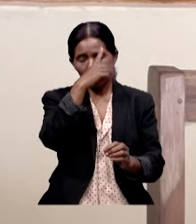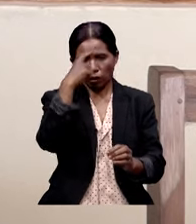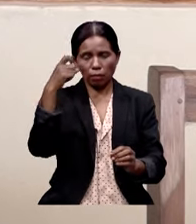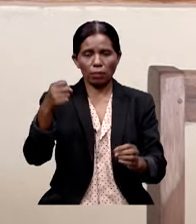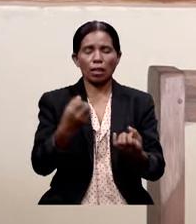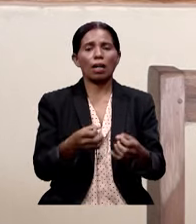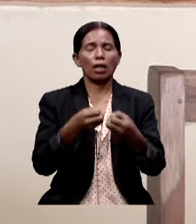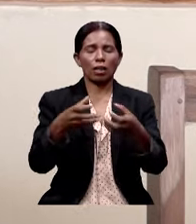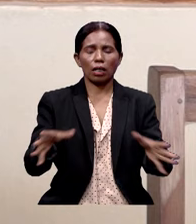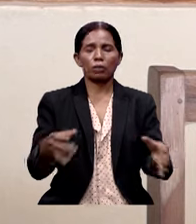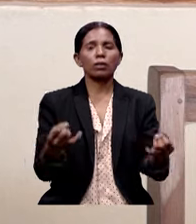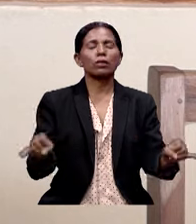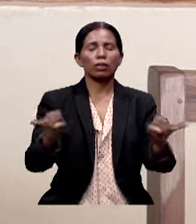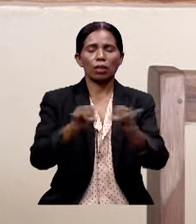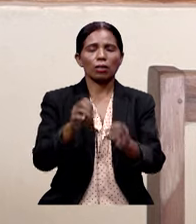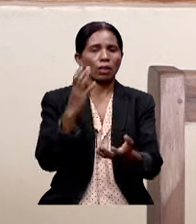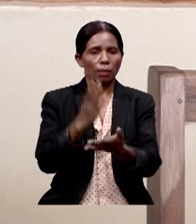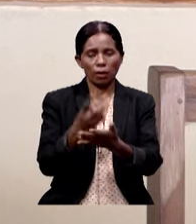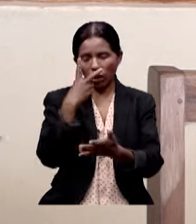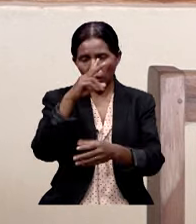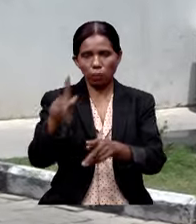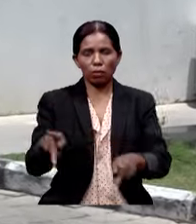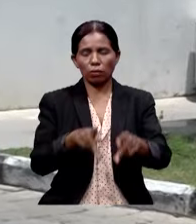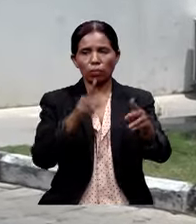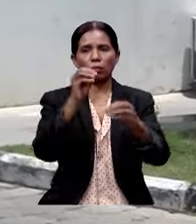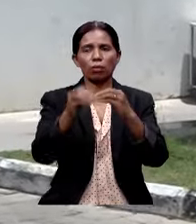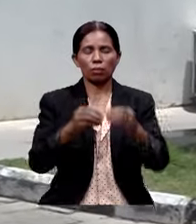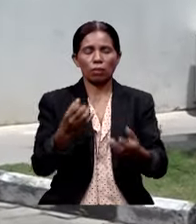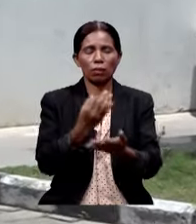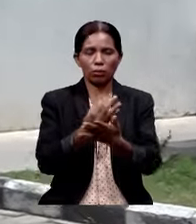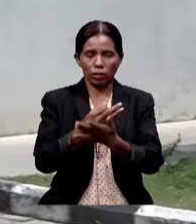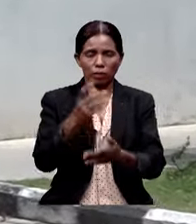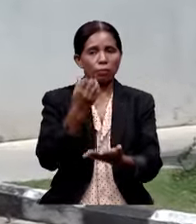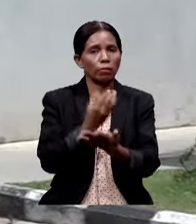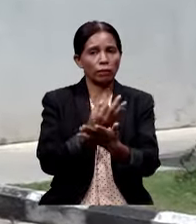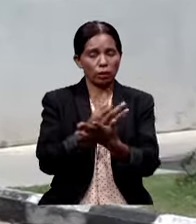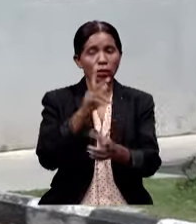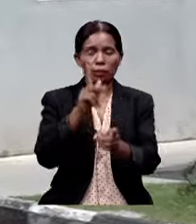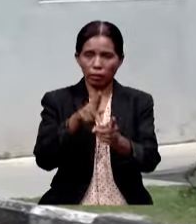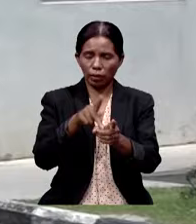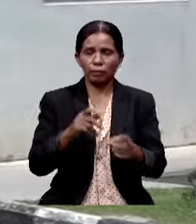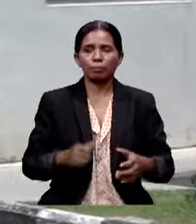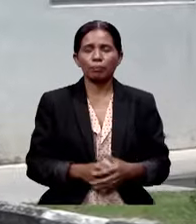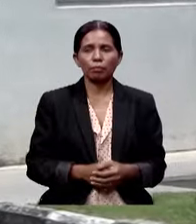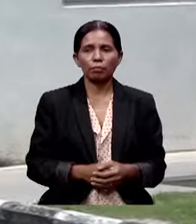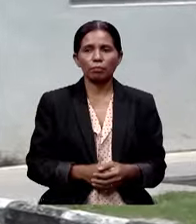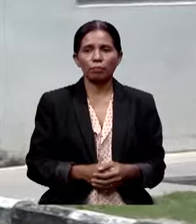instituição autônoma ne se chamate controlo público nian ba fundo petrolífero. Eu pessoalmente